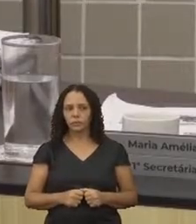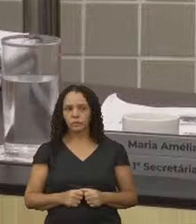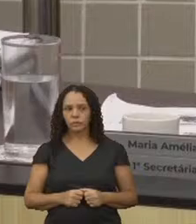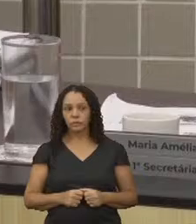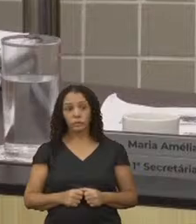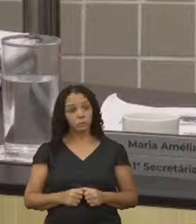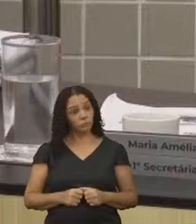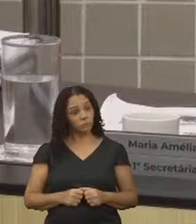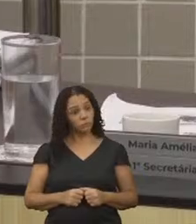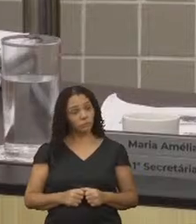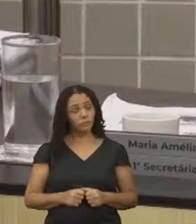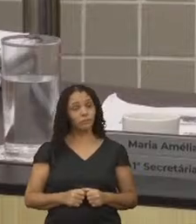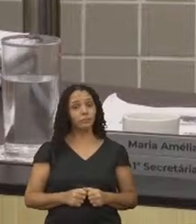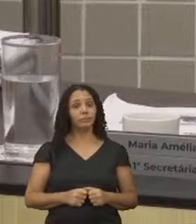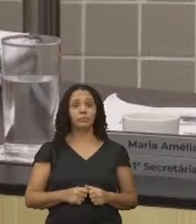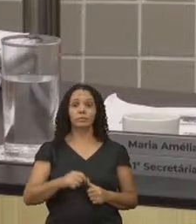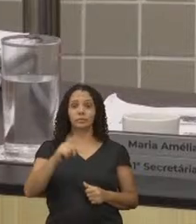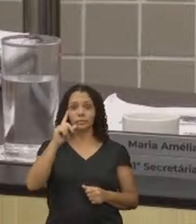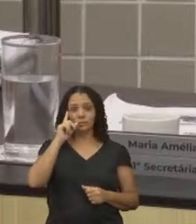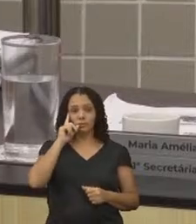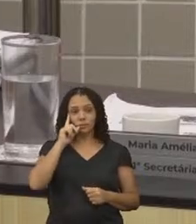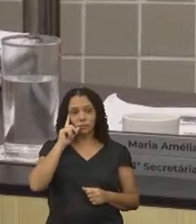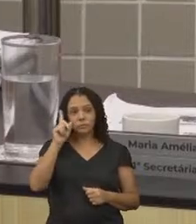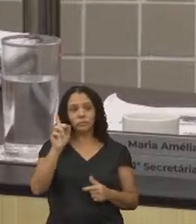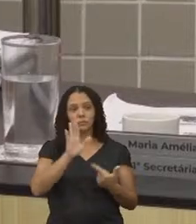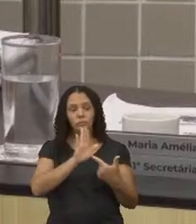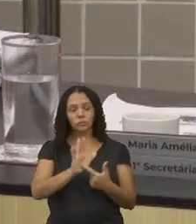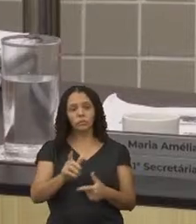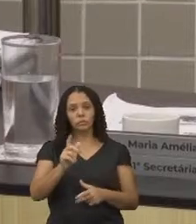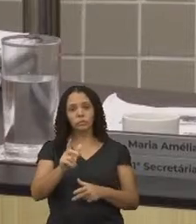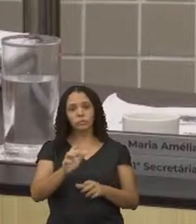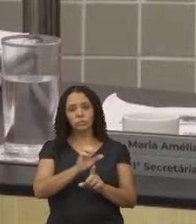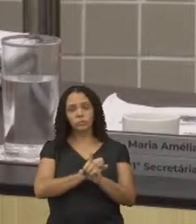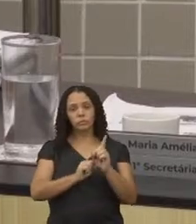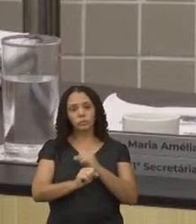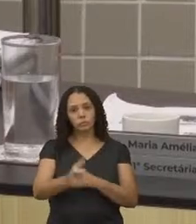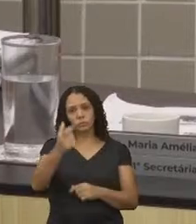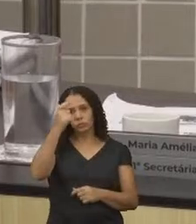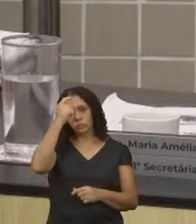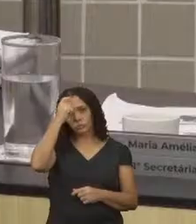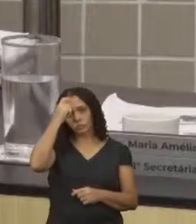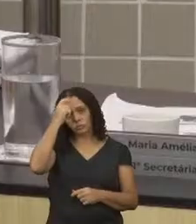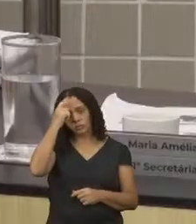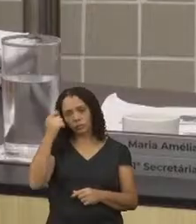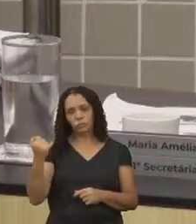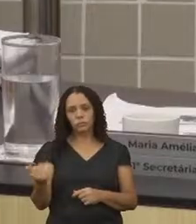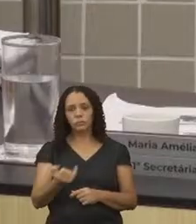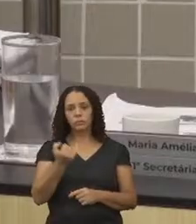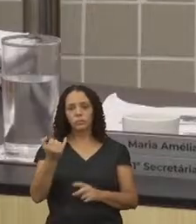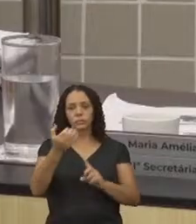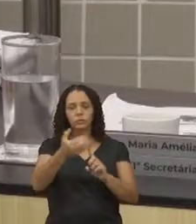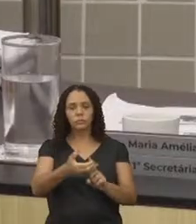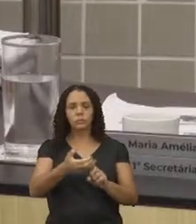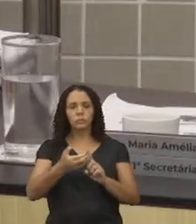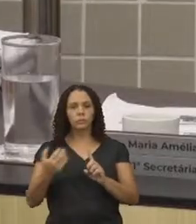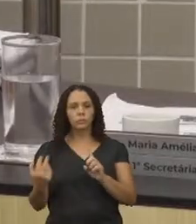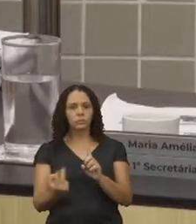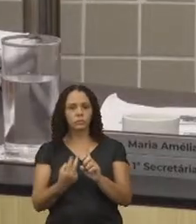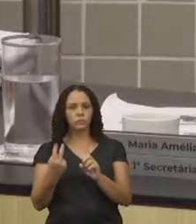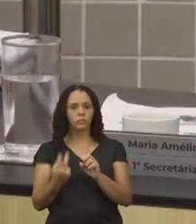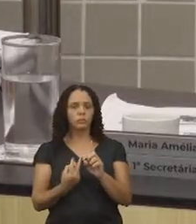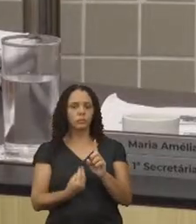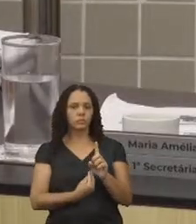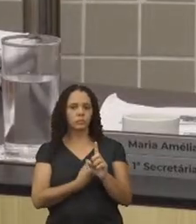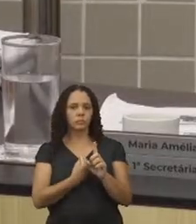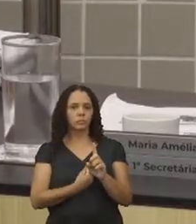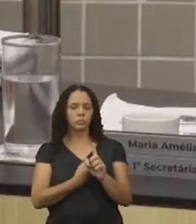A data busca conscientizar a sociedade sobre a importância da prevenção, do acolhimento humano e da valorização da vida.